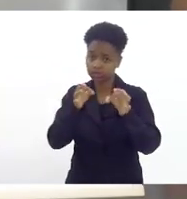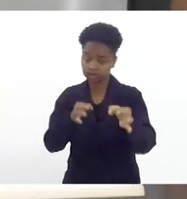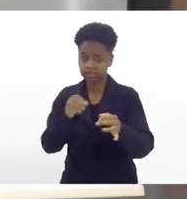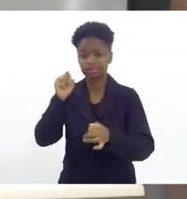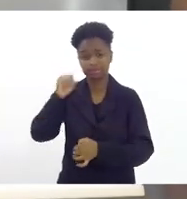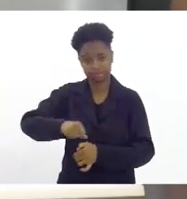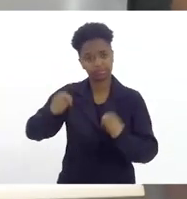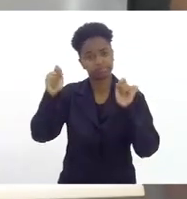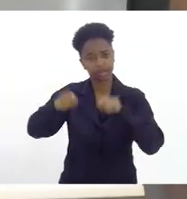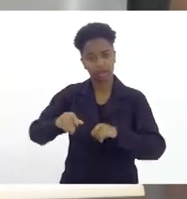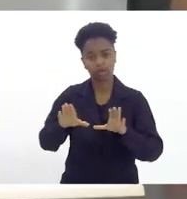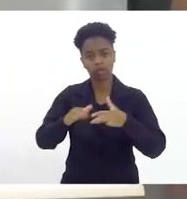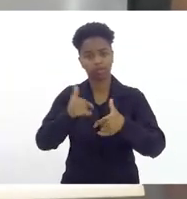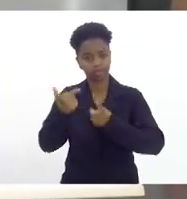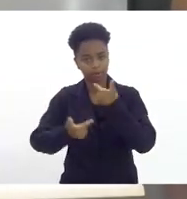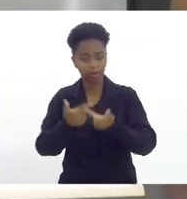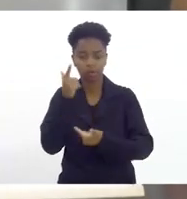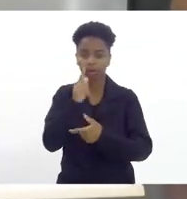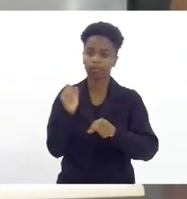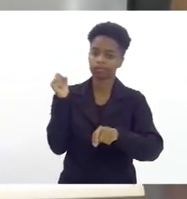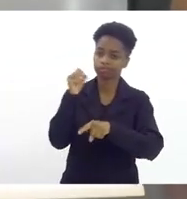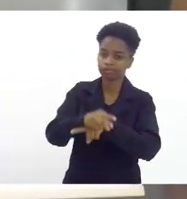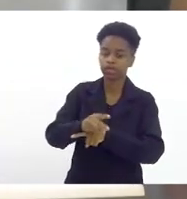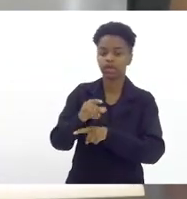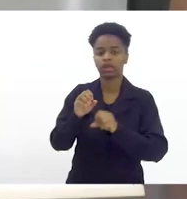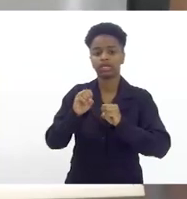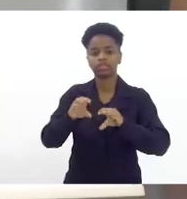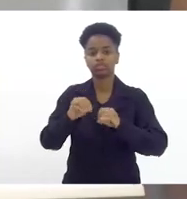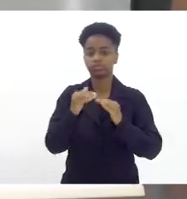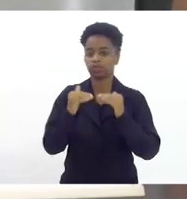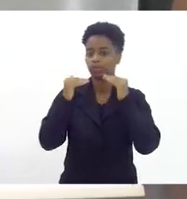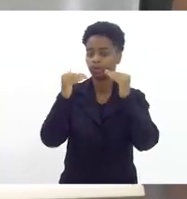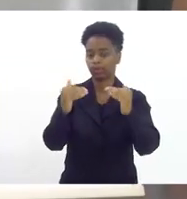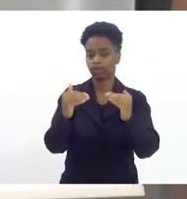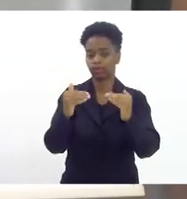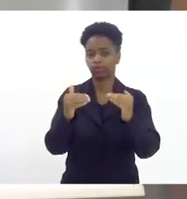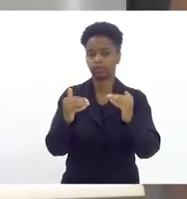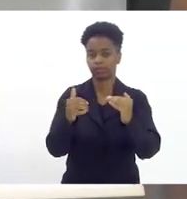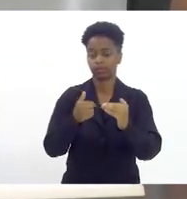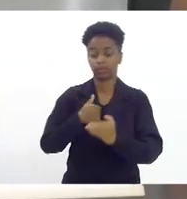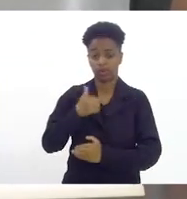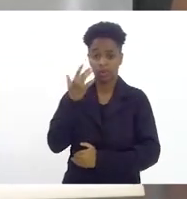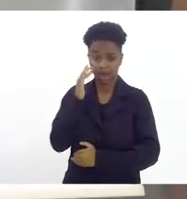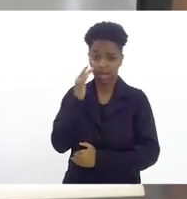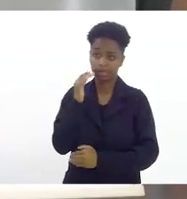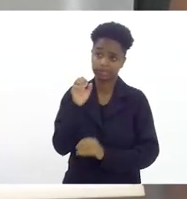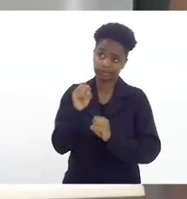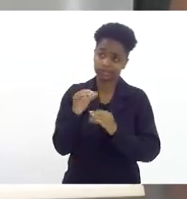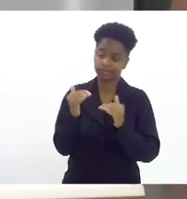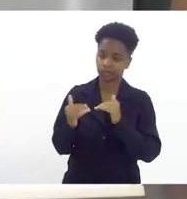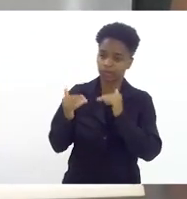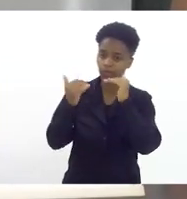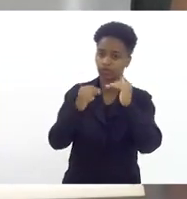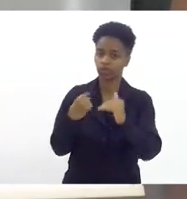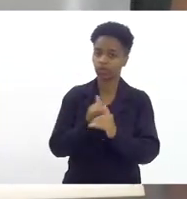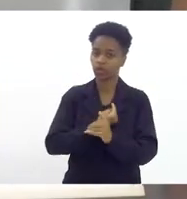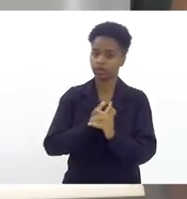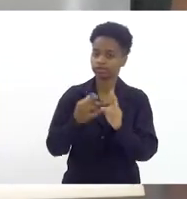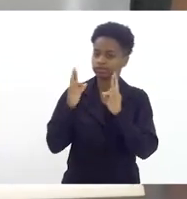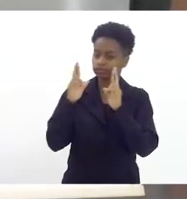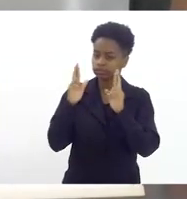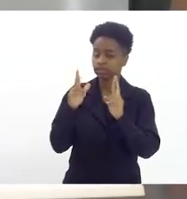assim para classe trabalhadora acesso ao ensino superior é o ensino superior nós esperamos